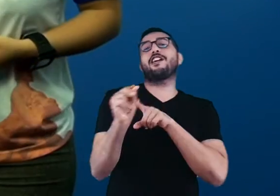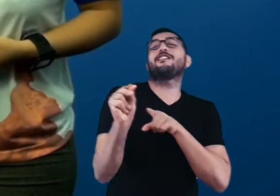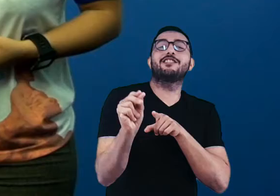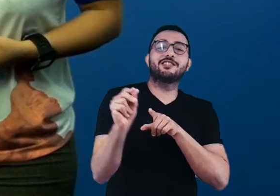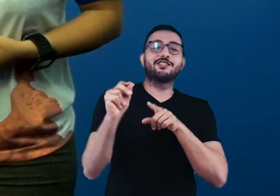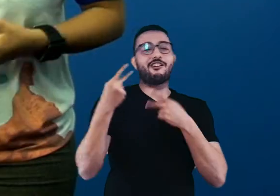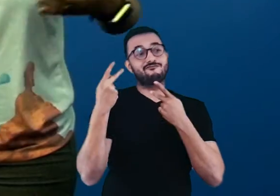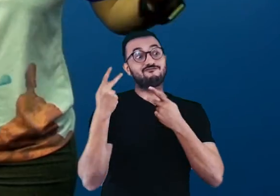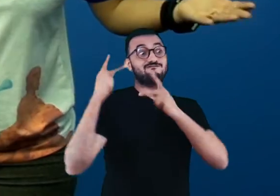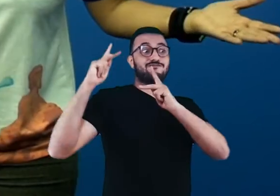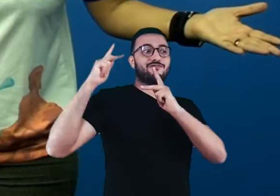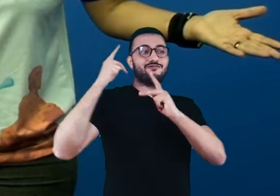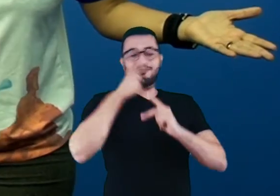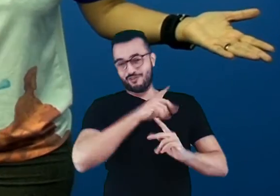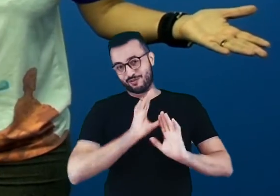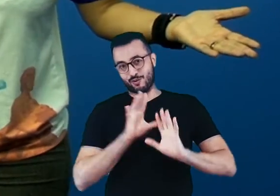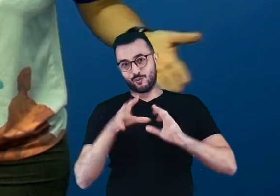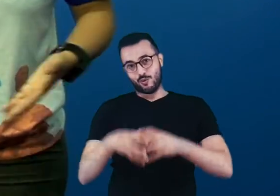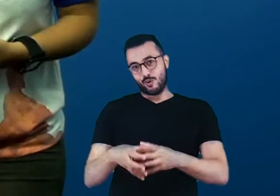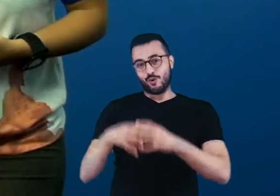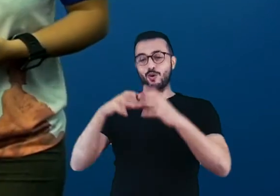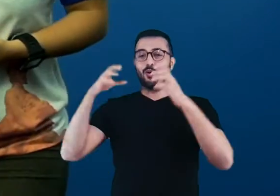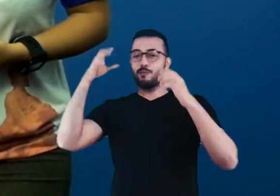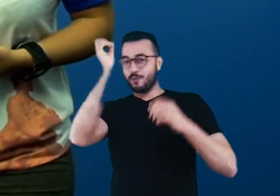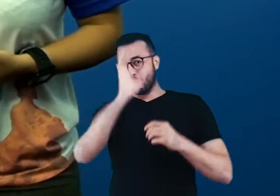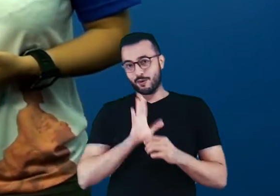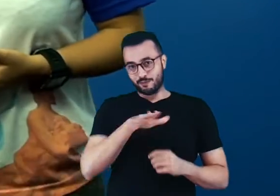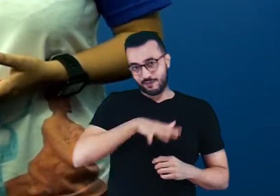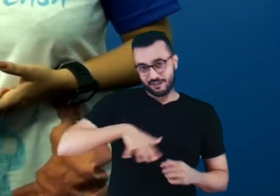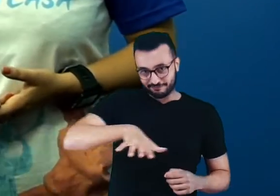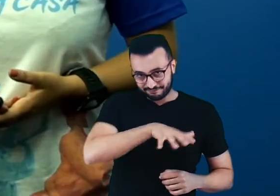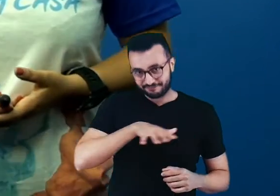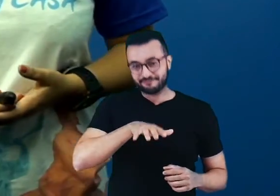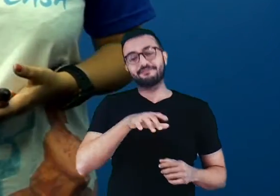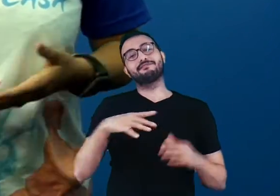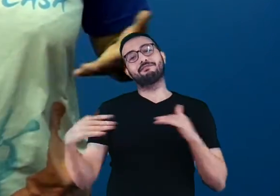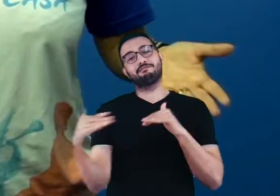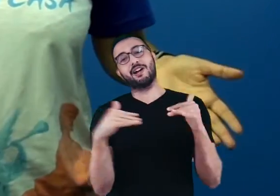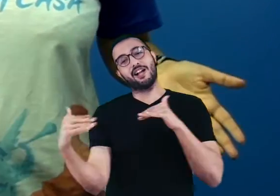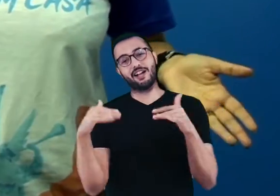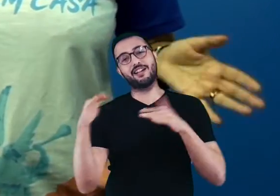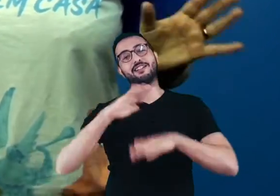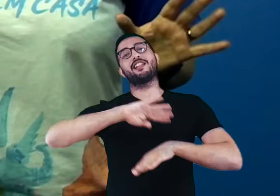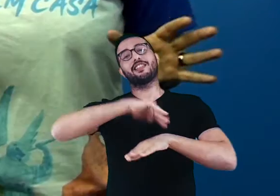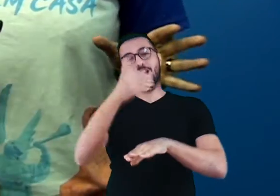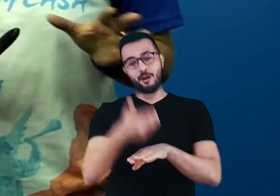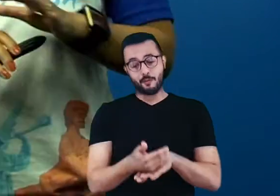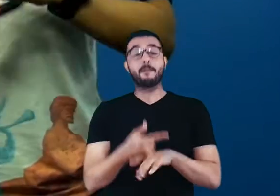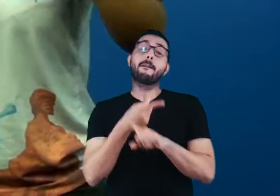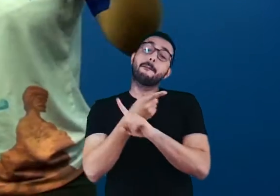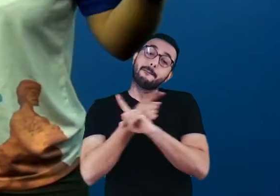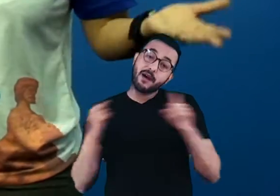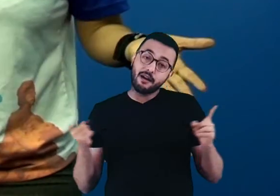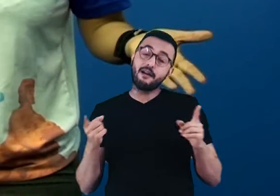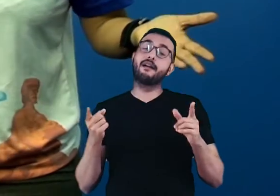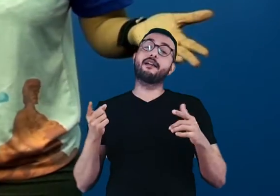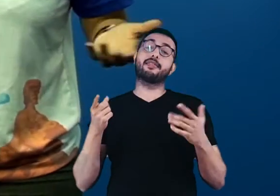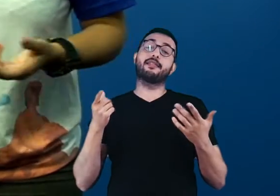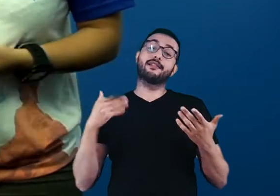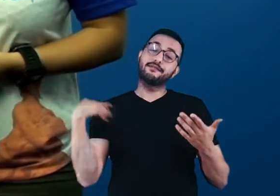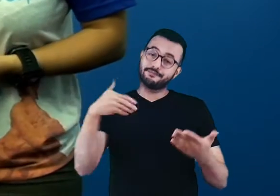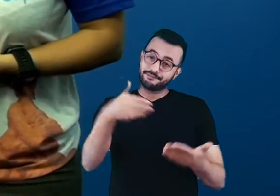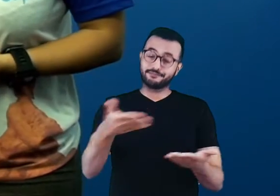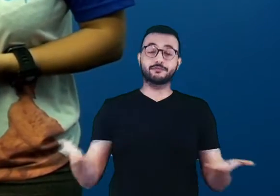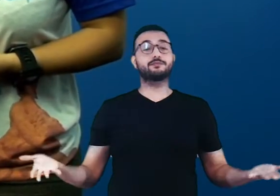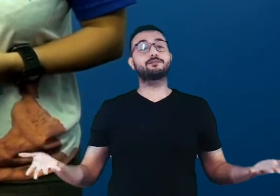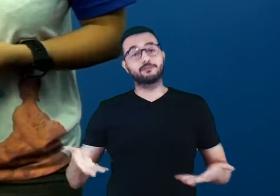pernambucanos, dos lusos brasileiros, na verdade, né, na Batalha das Tabocas. E definitivamente foi chamada de, como é